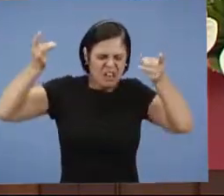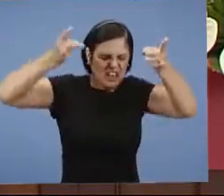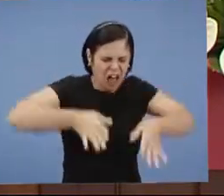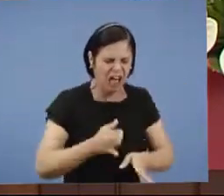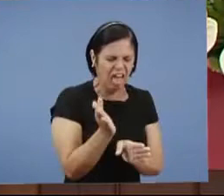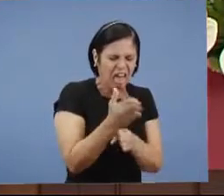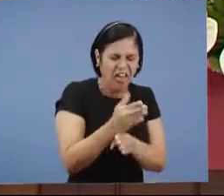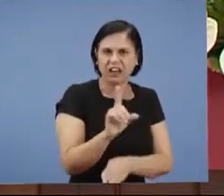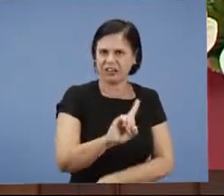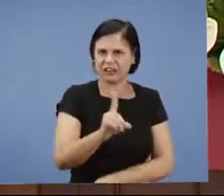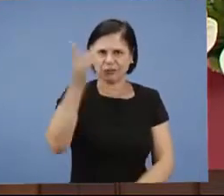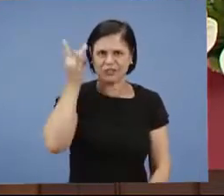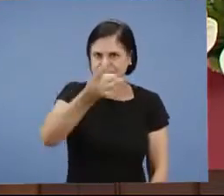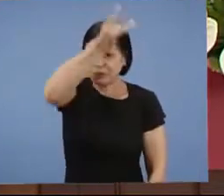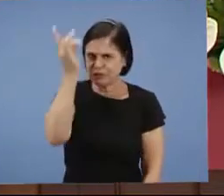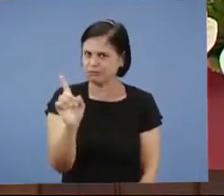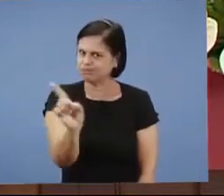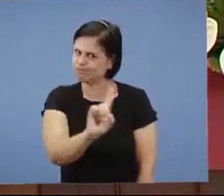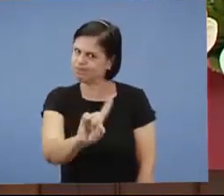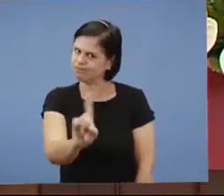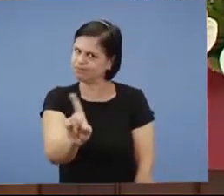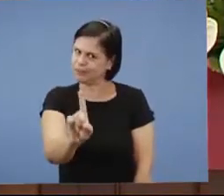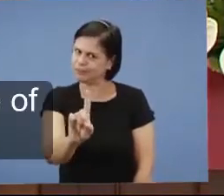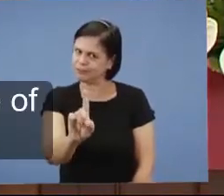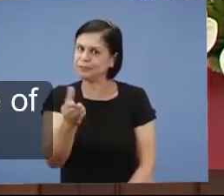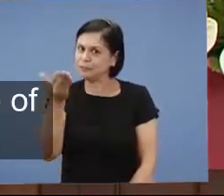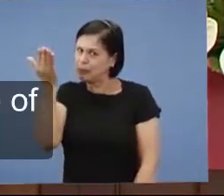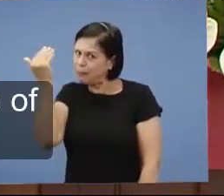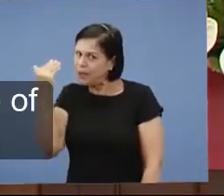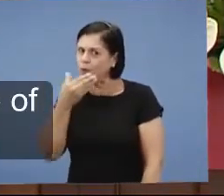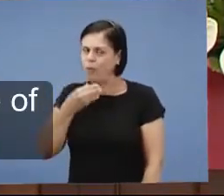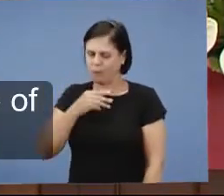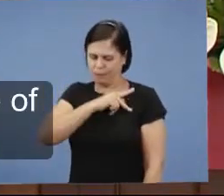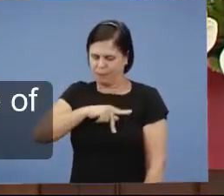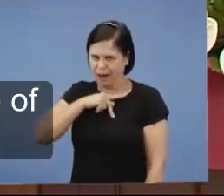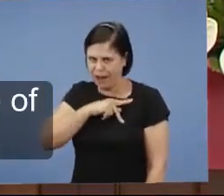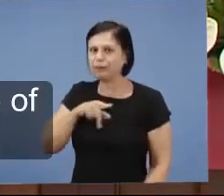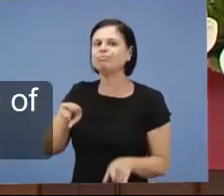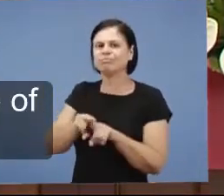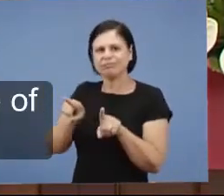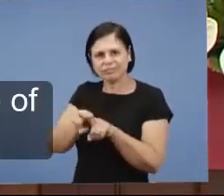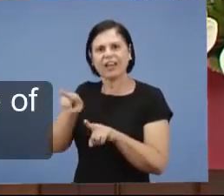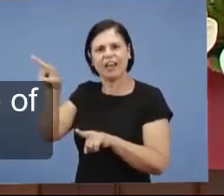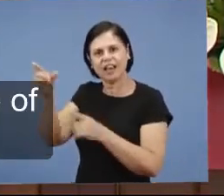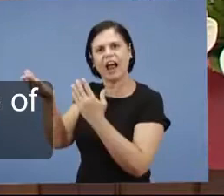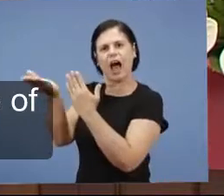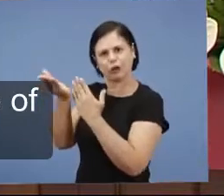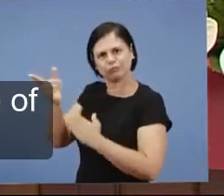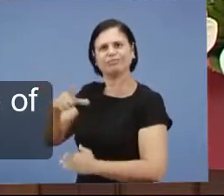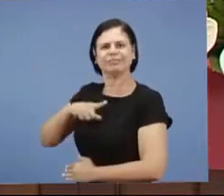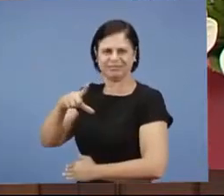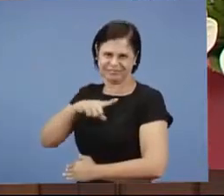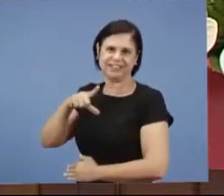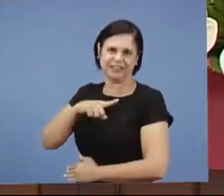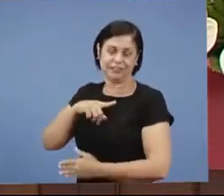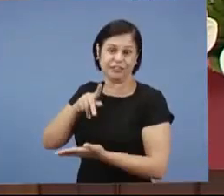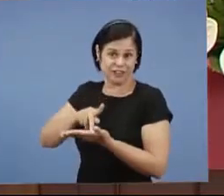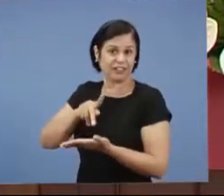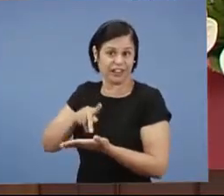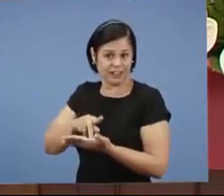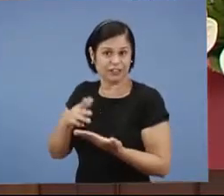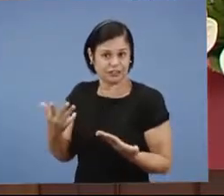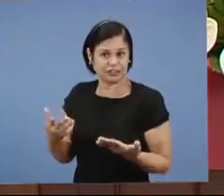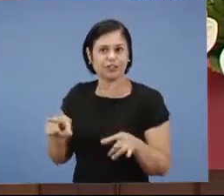fulano, ajuda. Paulo recebeu essa ajuda. E não foi nada desairoso para a vida de Paulo e também